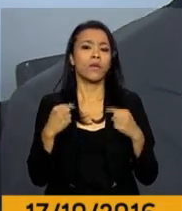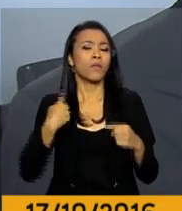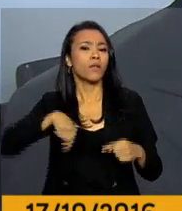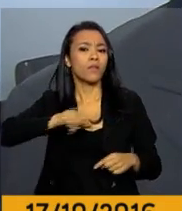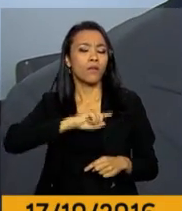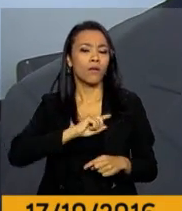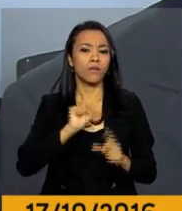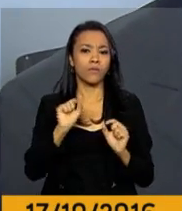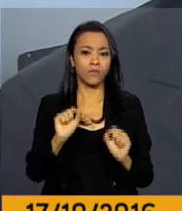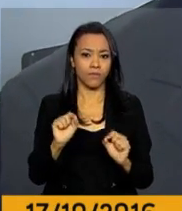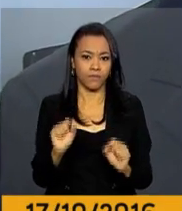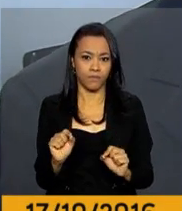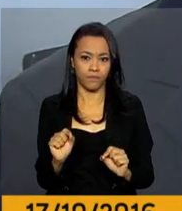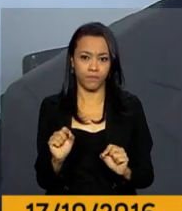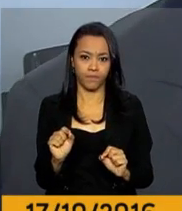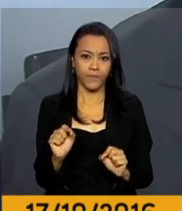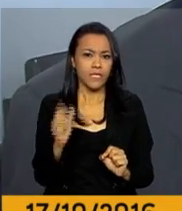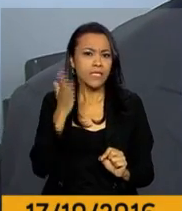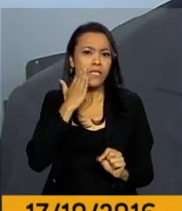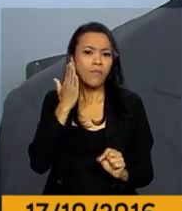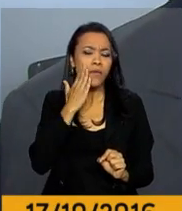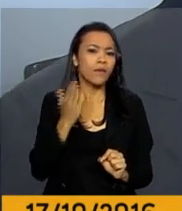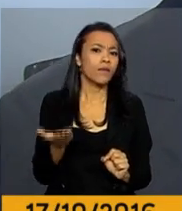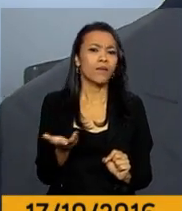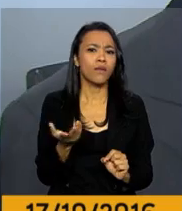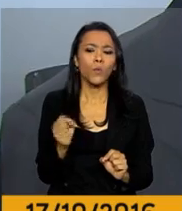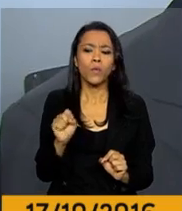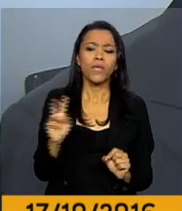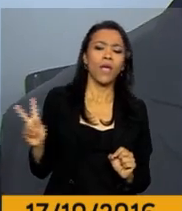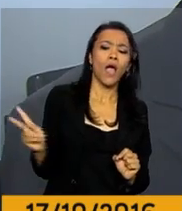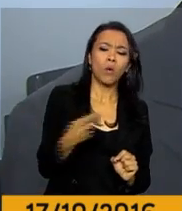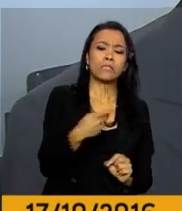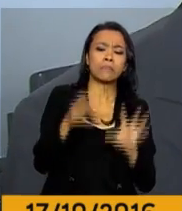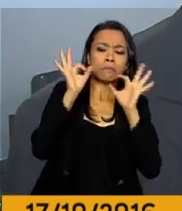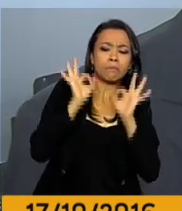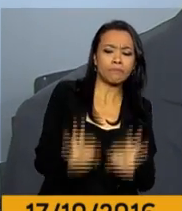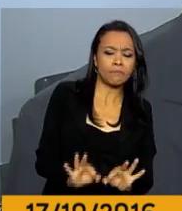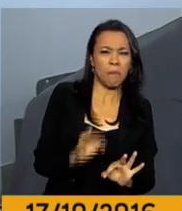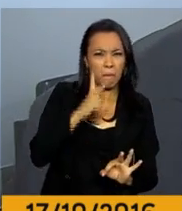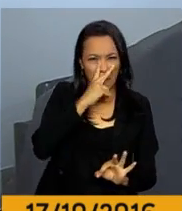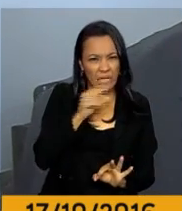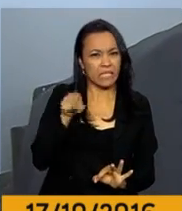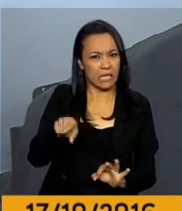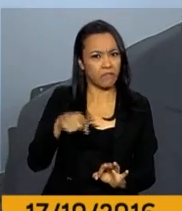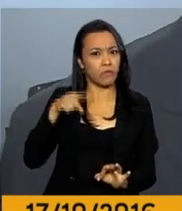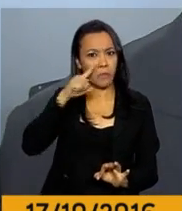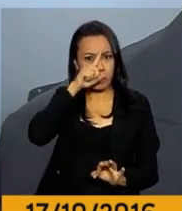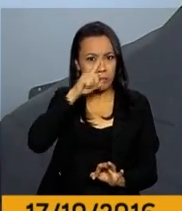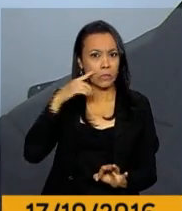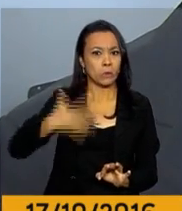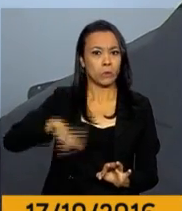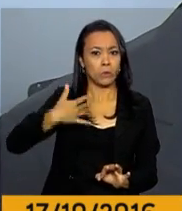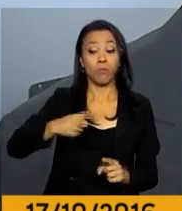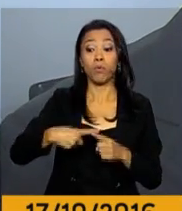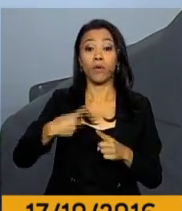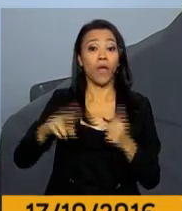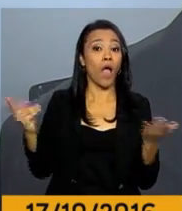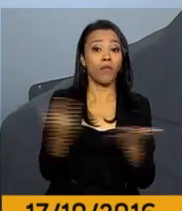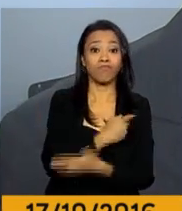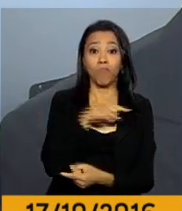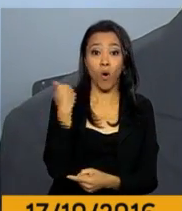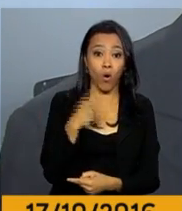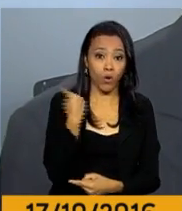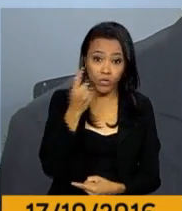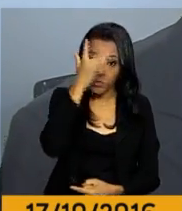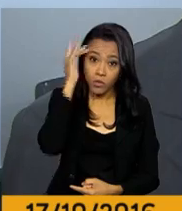nós possamos ver a gravidade da situação. Obviamente a situação é gravíssima, com mortes, mas se persiste ou